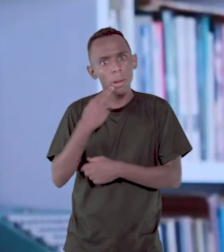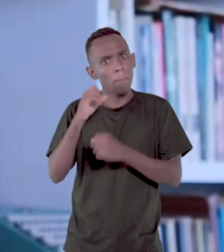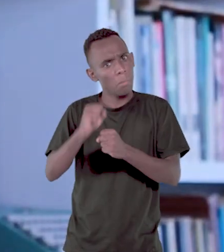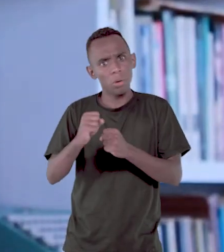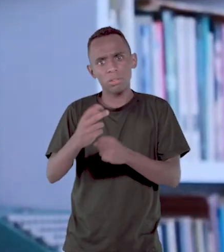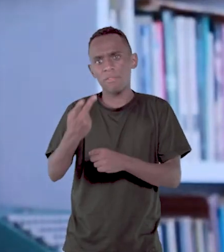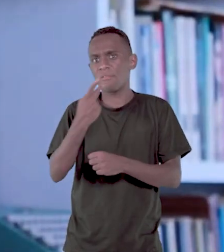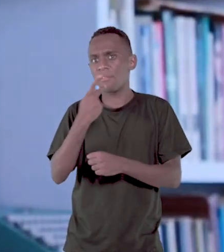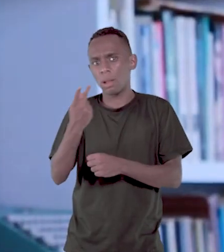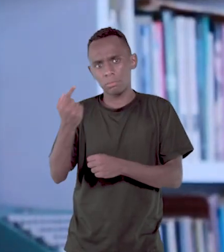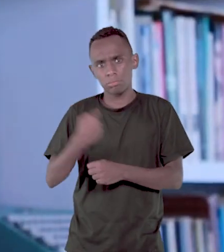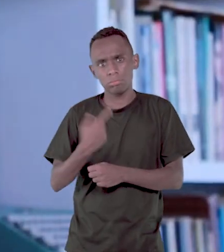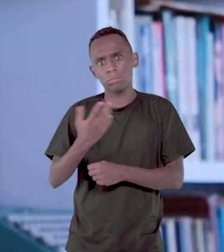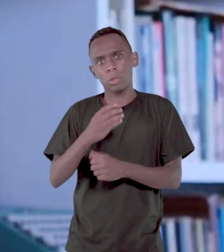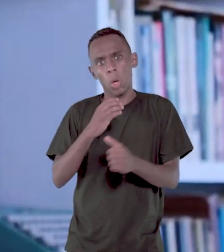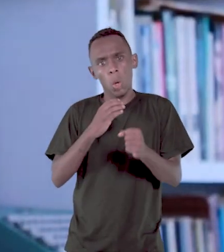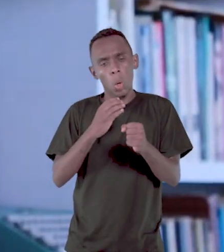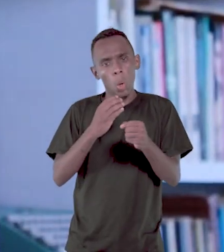de comunista.